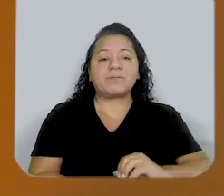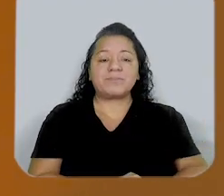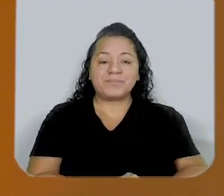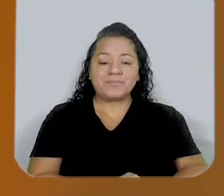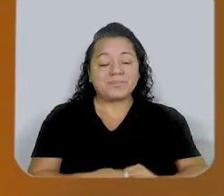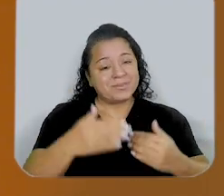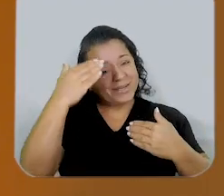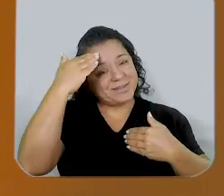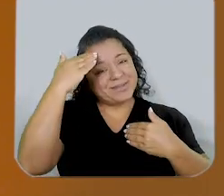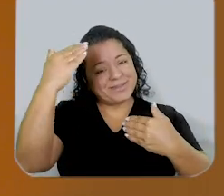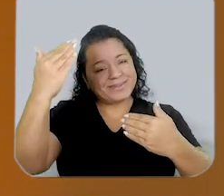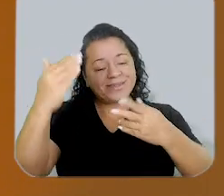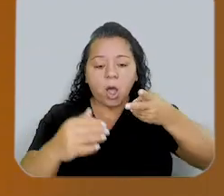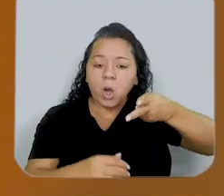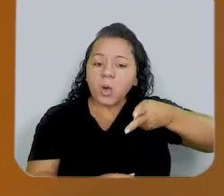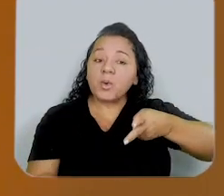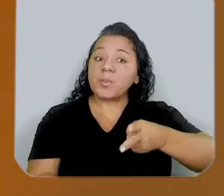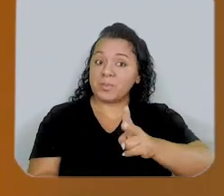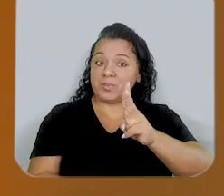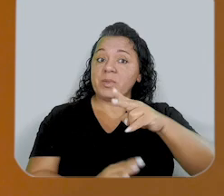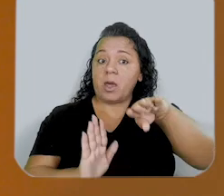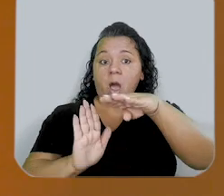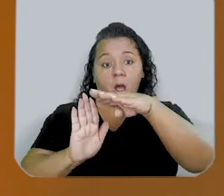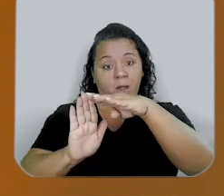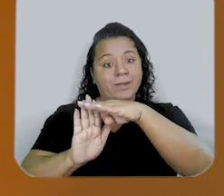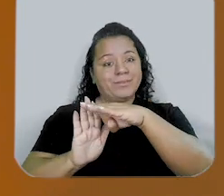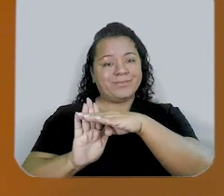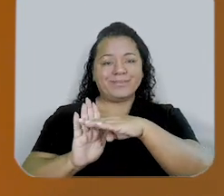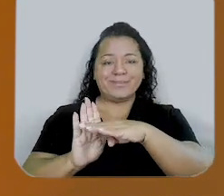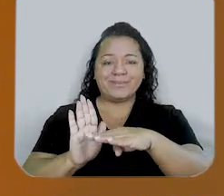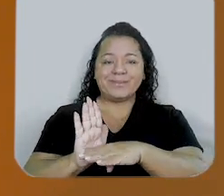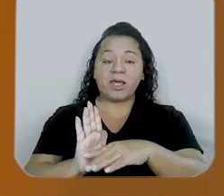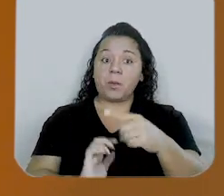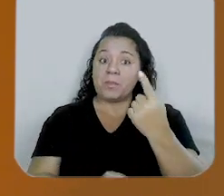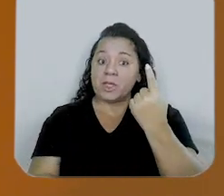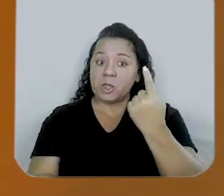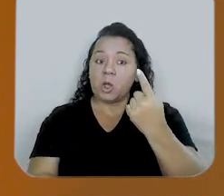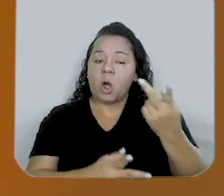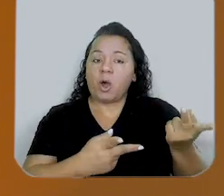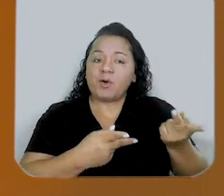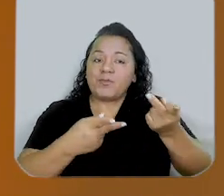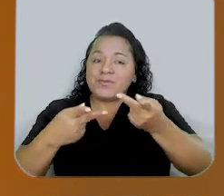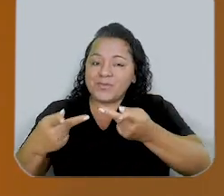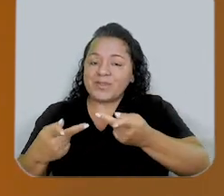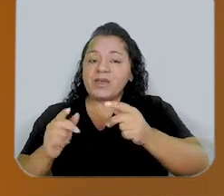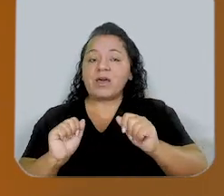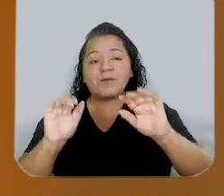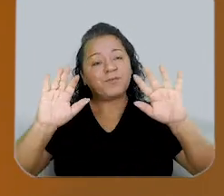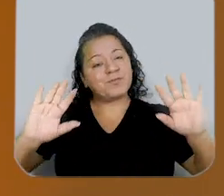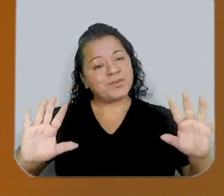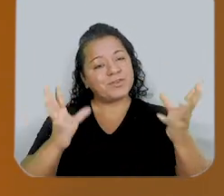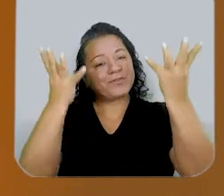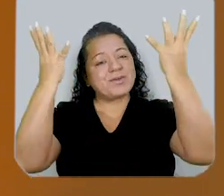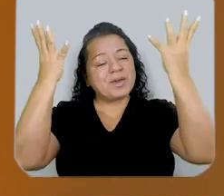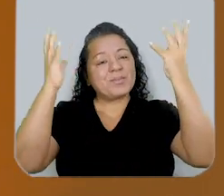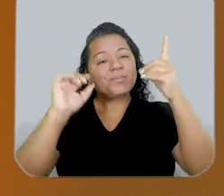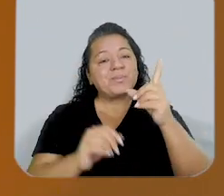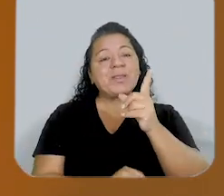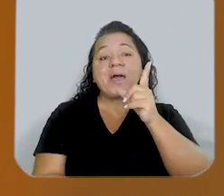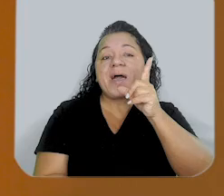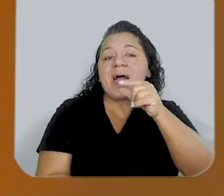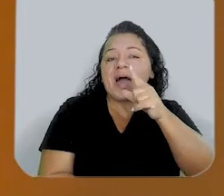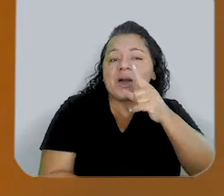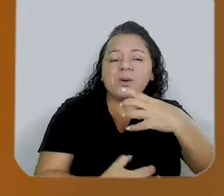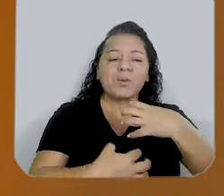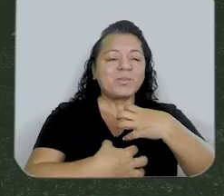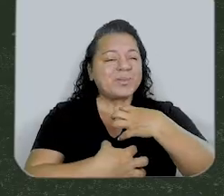que agradece. Olha, seguindo a nossa programação, temos mais um convidado aqui no palco do Festival Águas que Me Tocam. Quem veio contribuir